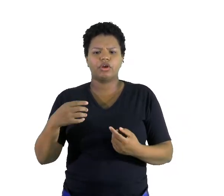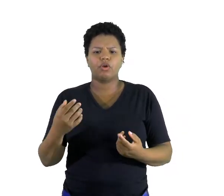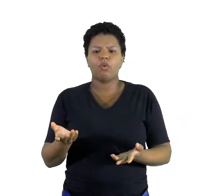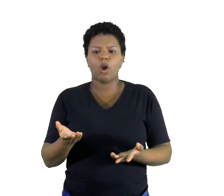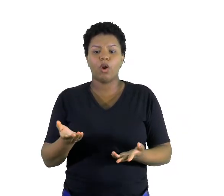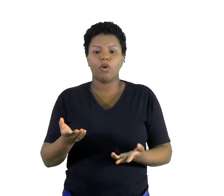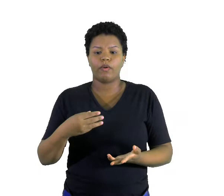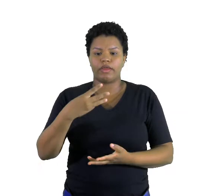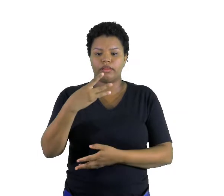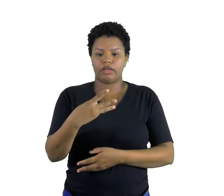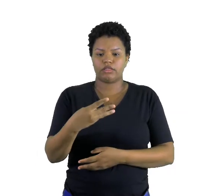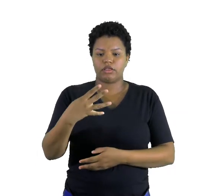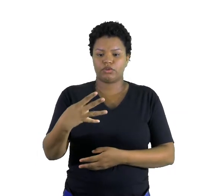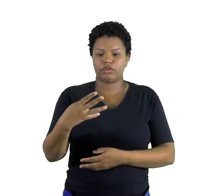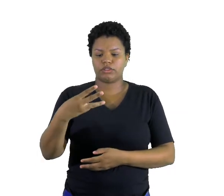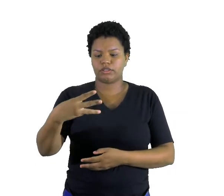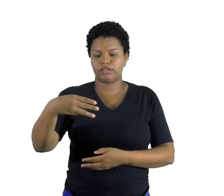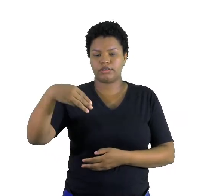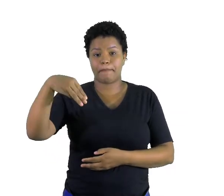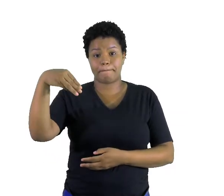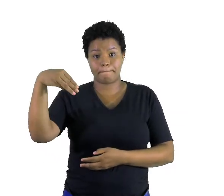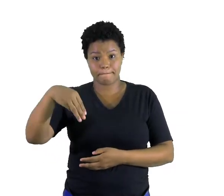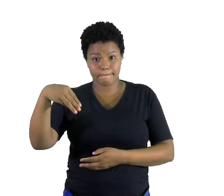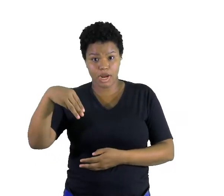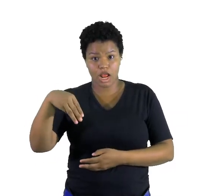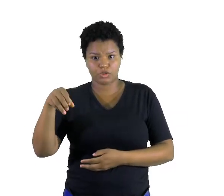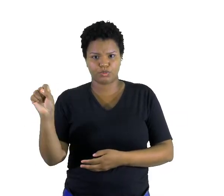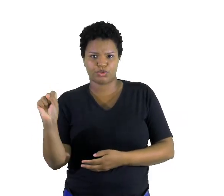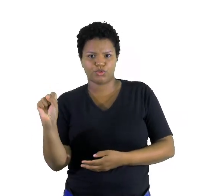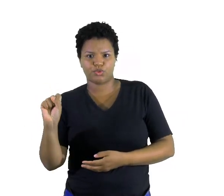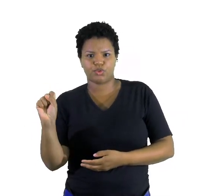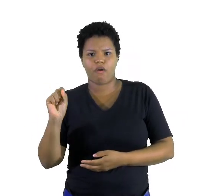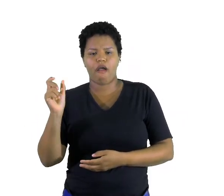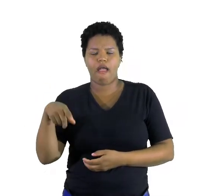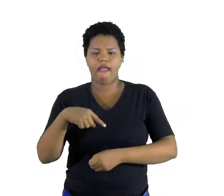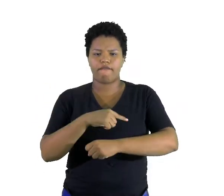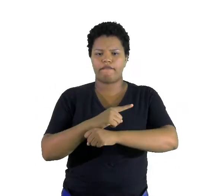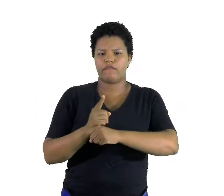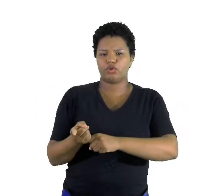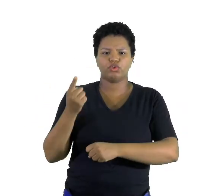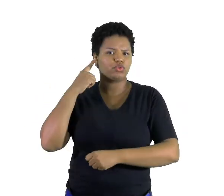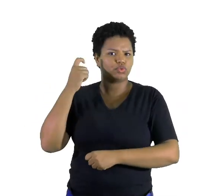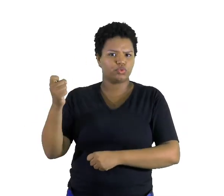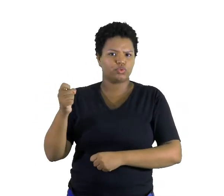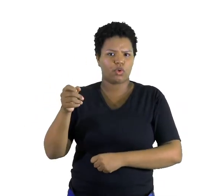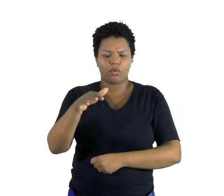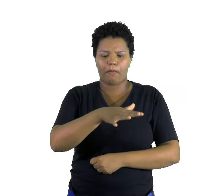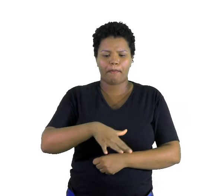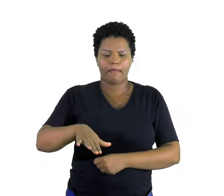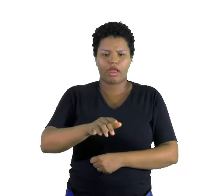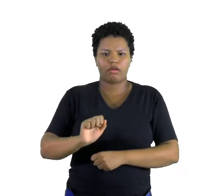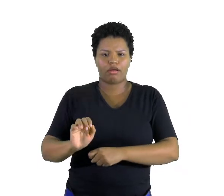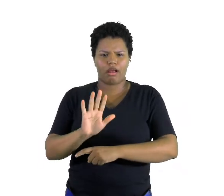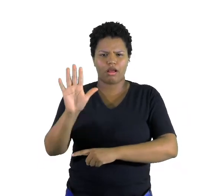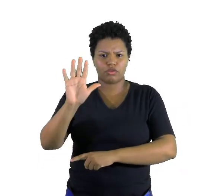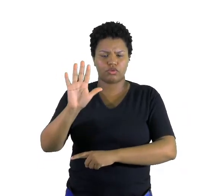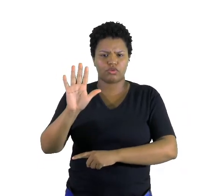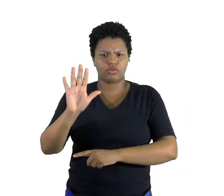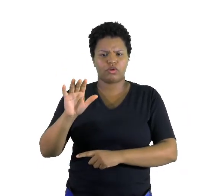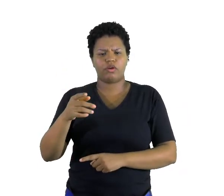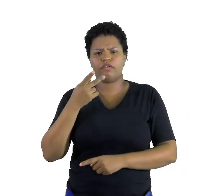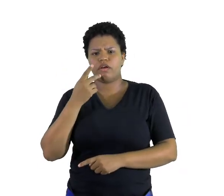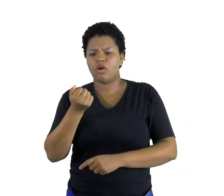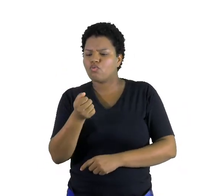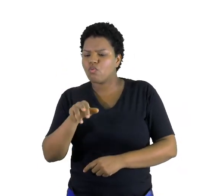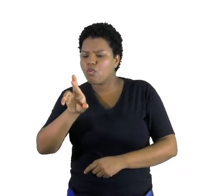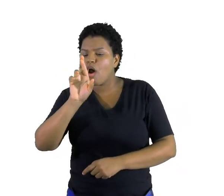343 metros por segundo. É a velocidade do som no meio gasoso. Quando eu falo pelo ar, o